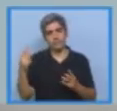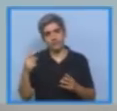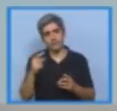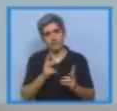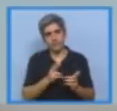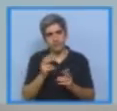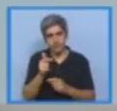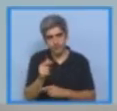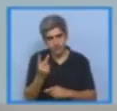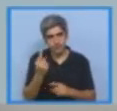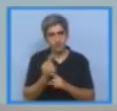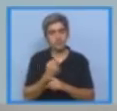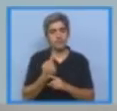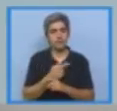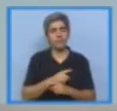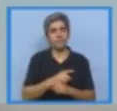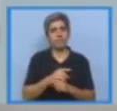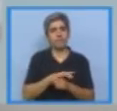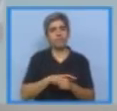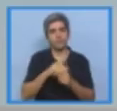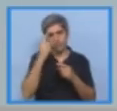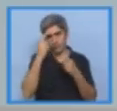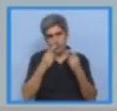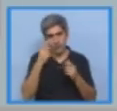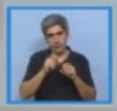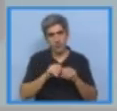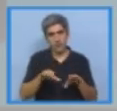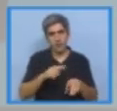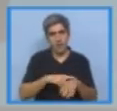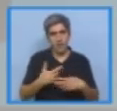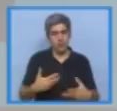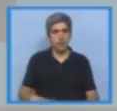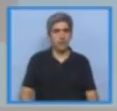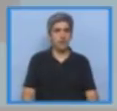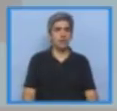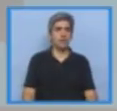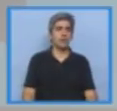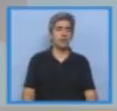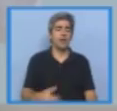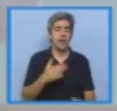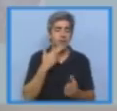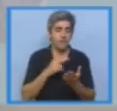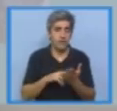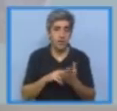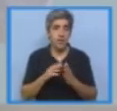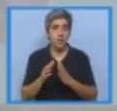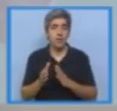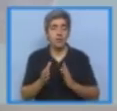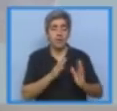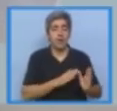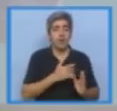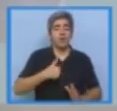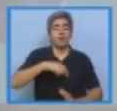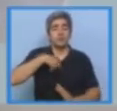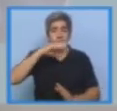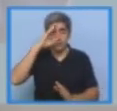séries televisivas. E essas são as categorias de pensamento que estão disseminadas atualmente. Sim. Porque é verdade que, se por um lado hoje nós sabemos